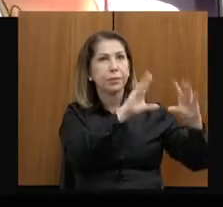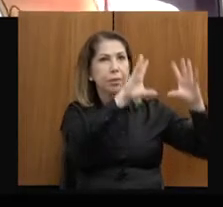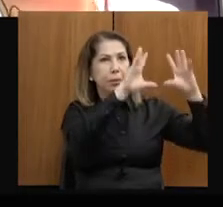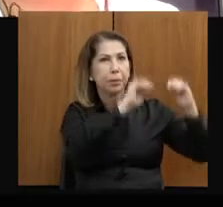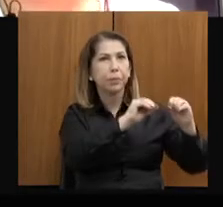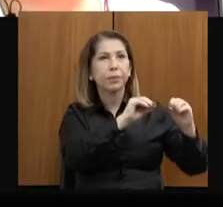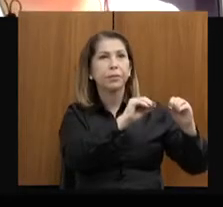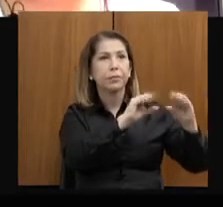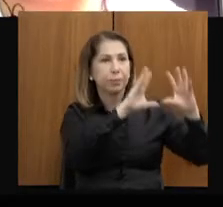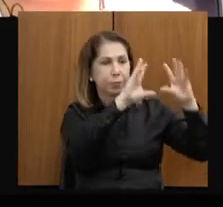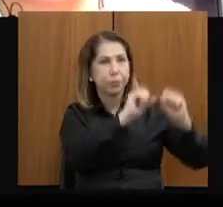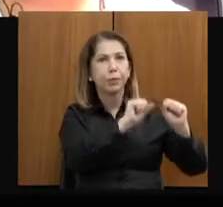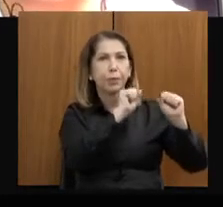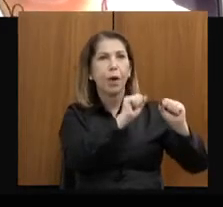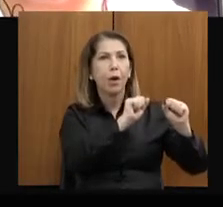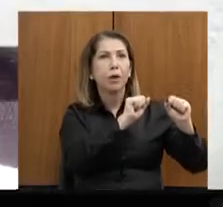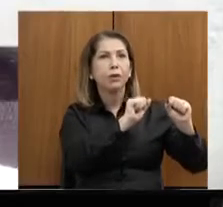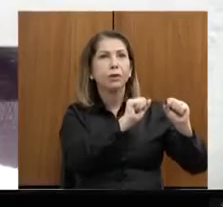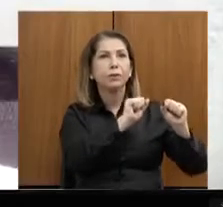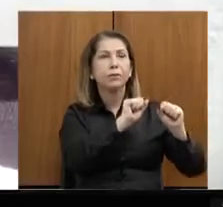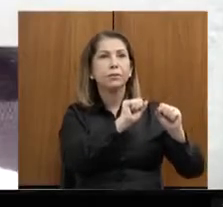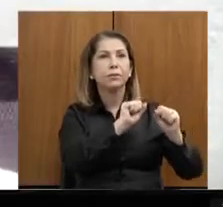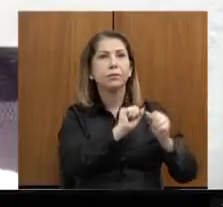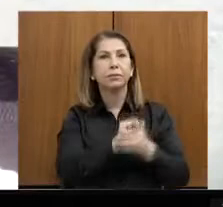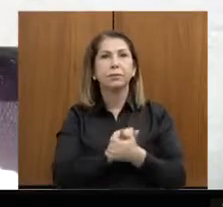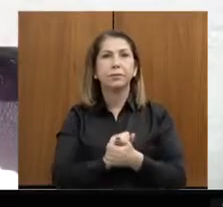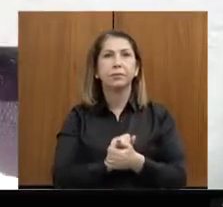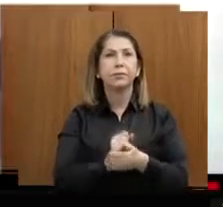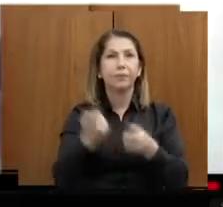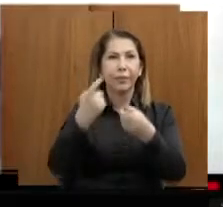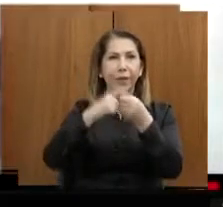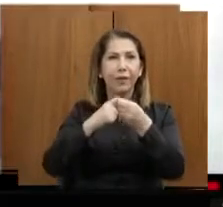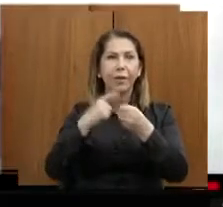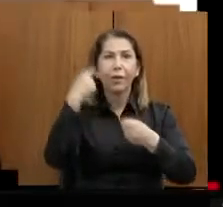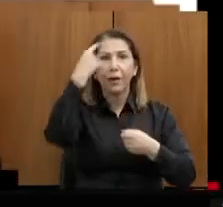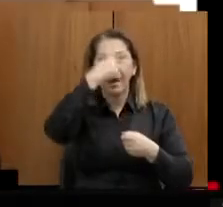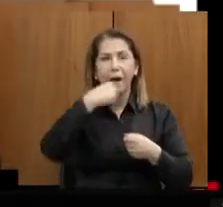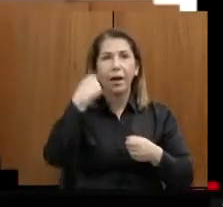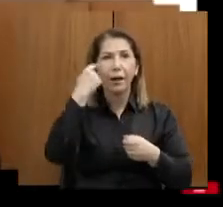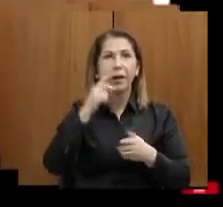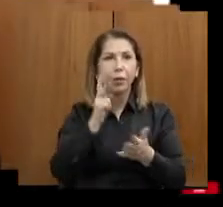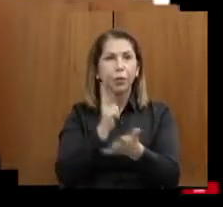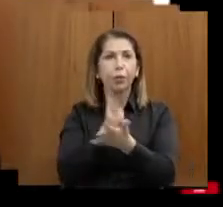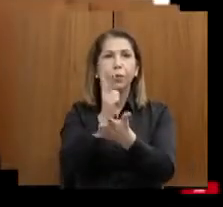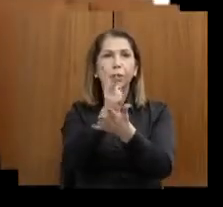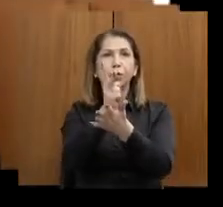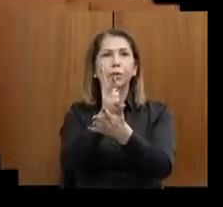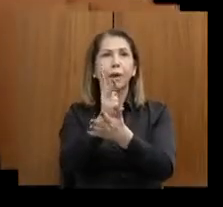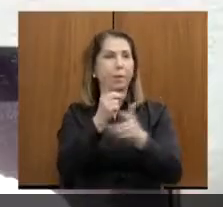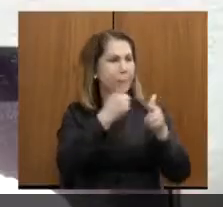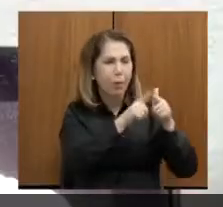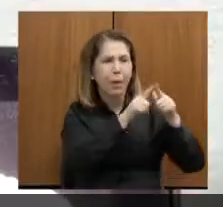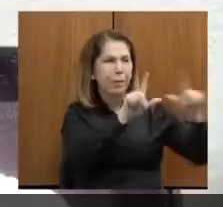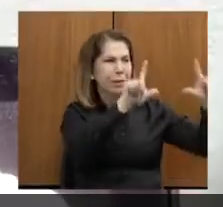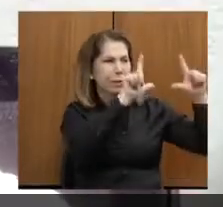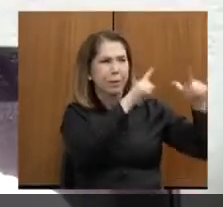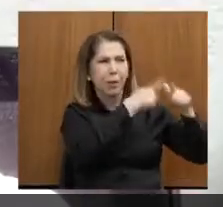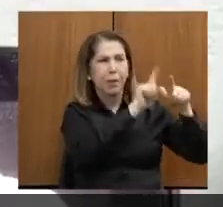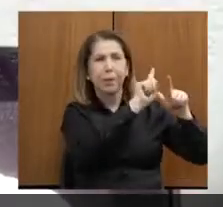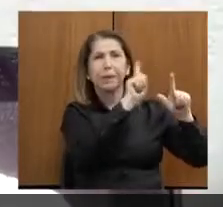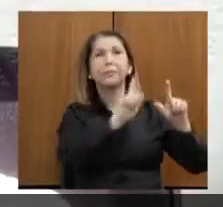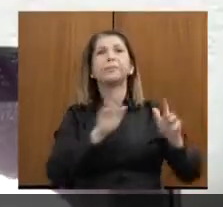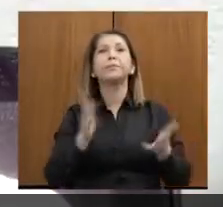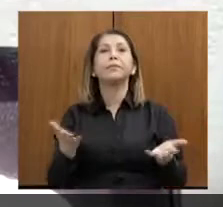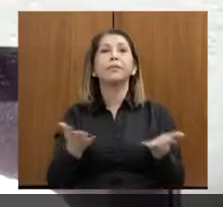passado antes quase suspender apresentação por favor aí volta ser mais a gente vai conversando sem problema mas